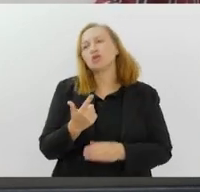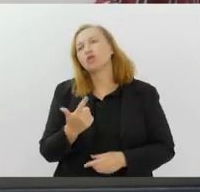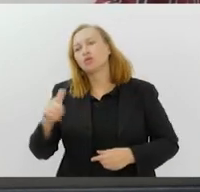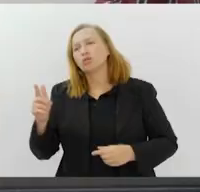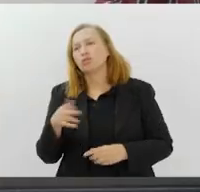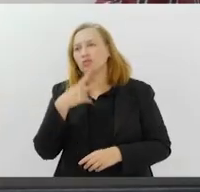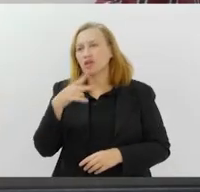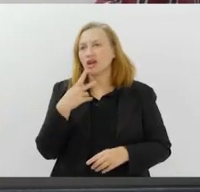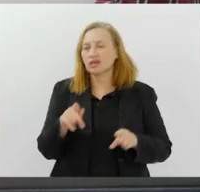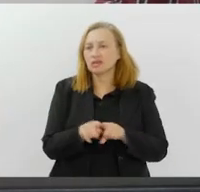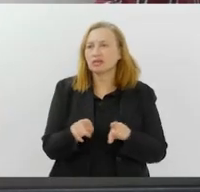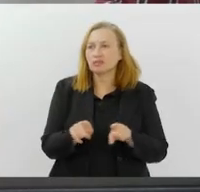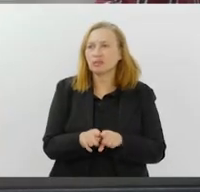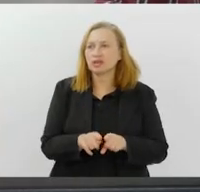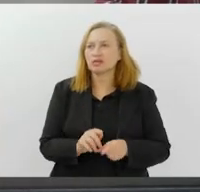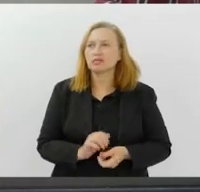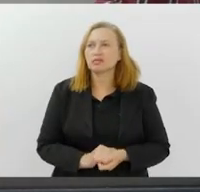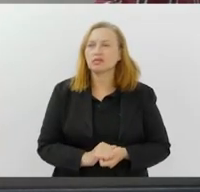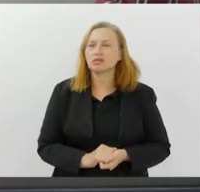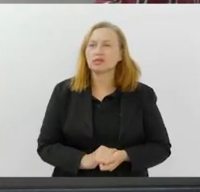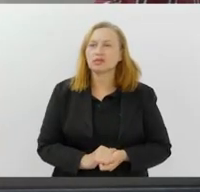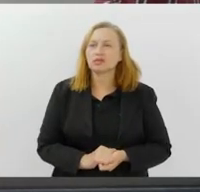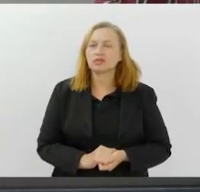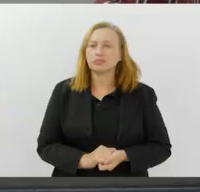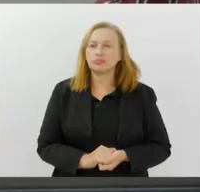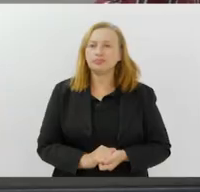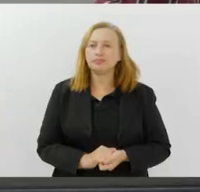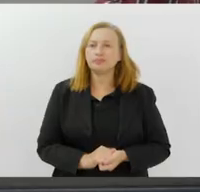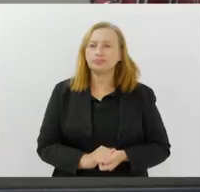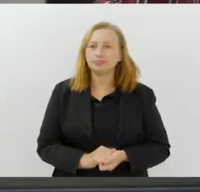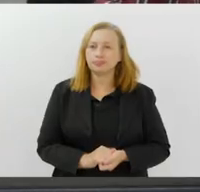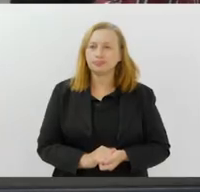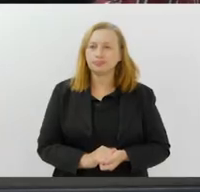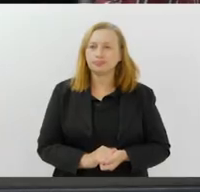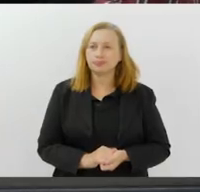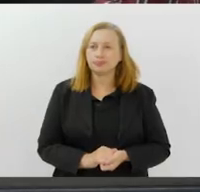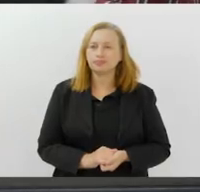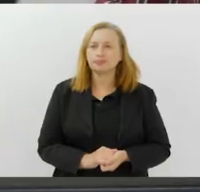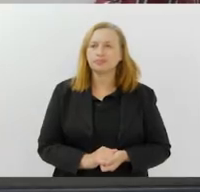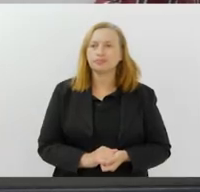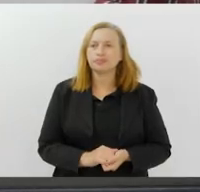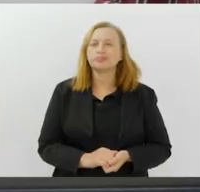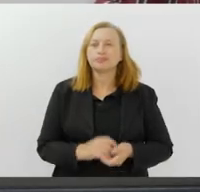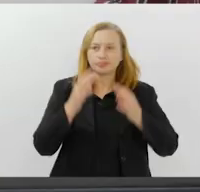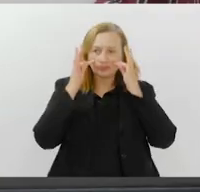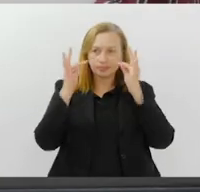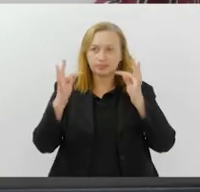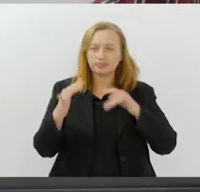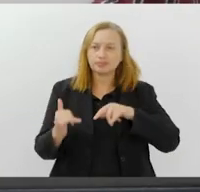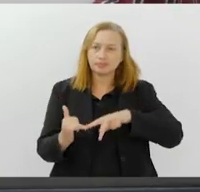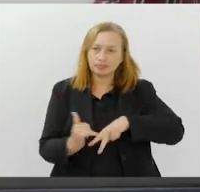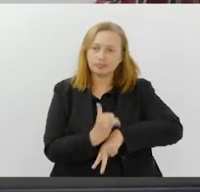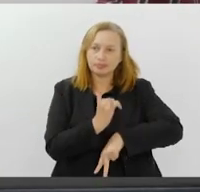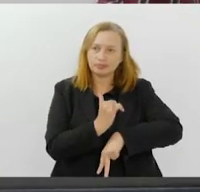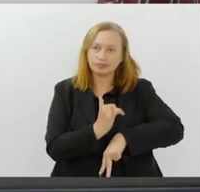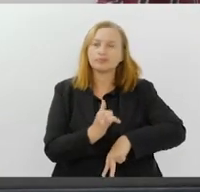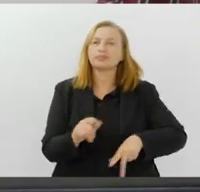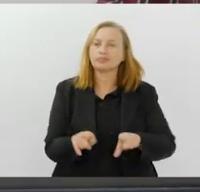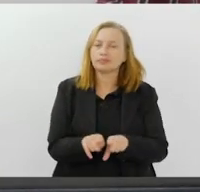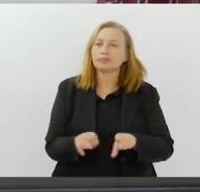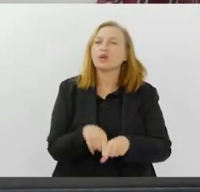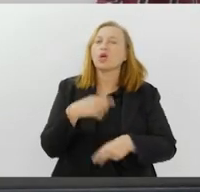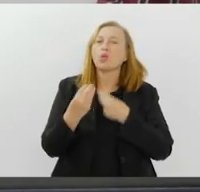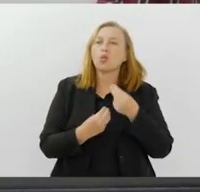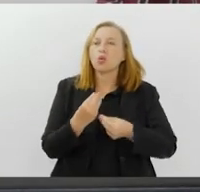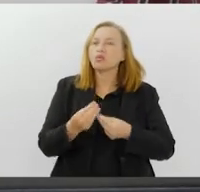falar sobre isso pra gente tirar alguma conclusão desse caso você no caso como testemunha também vítima vítima como